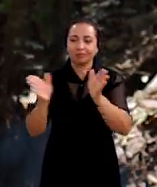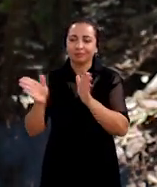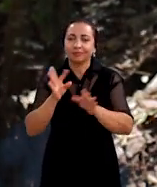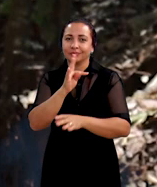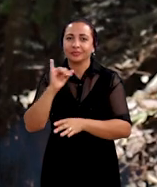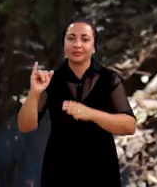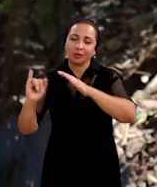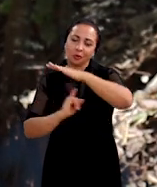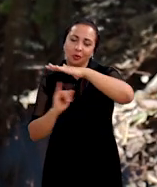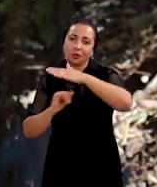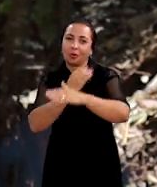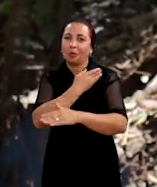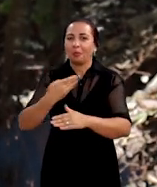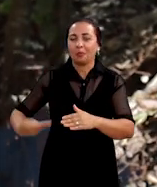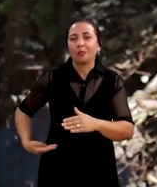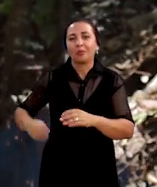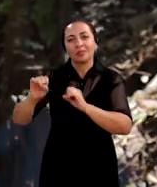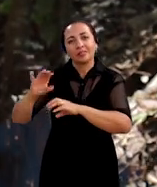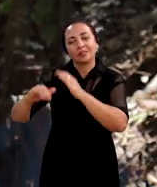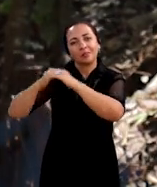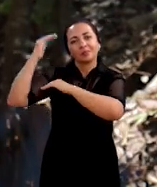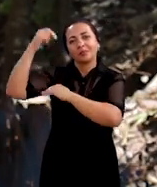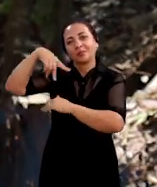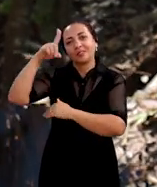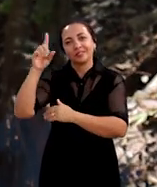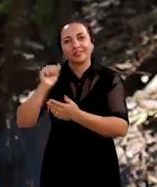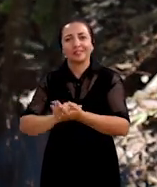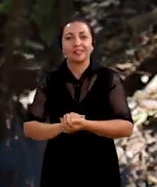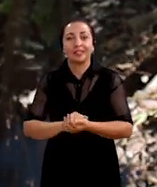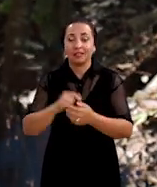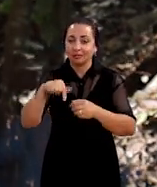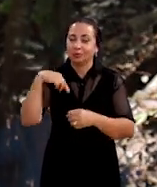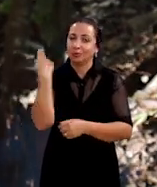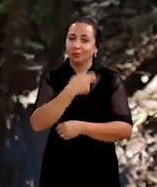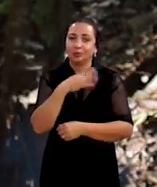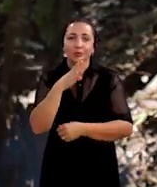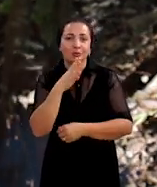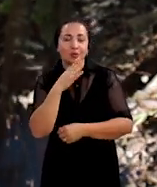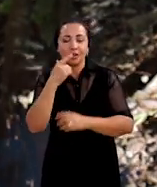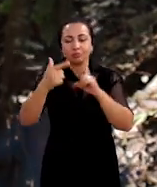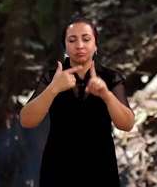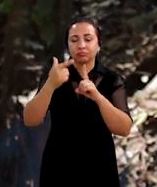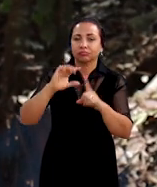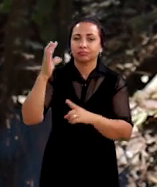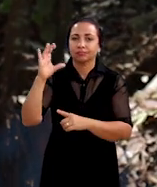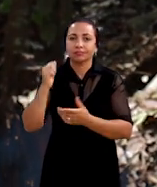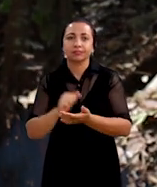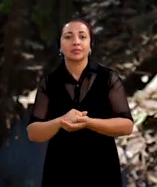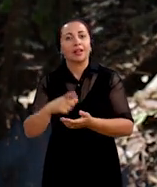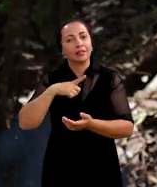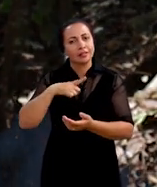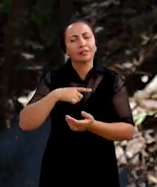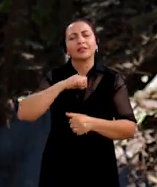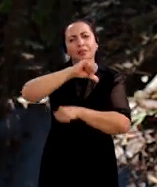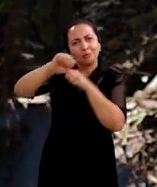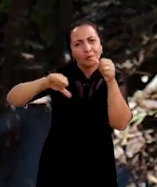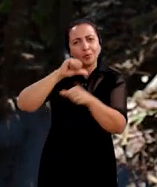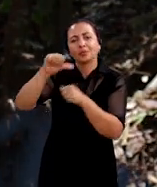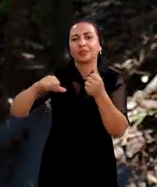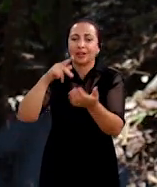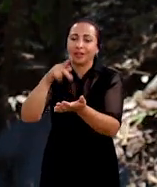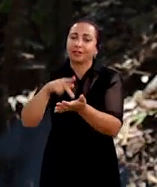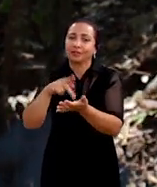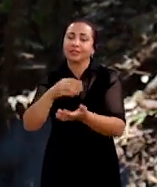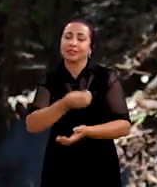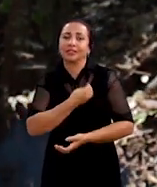entre TVs e instituições públicas de ensino superior nordestinas. Aqui a gente conhece as produções científicas que têm transformado